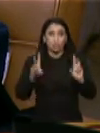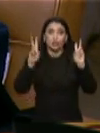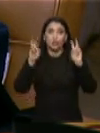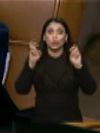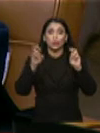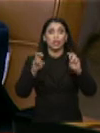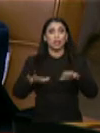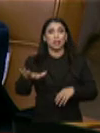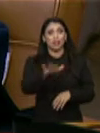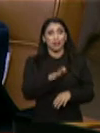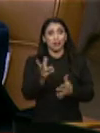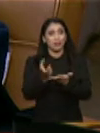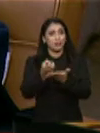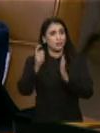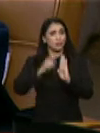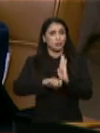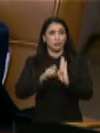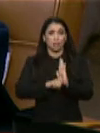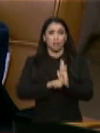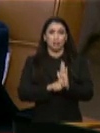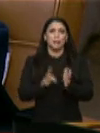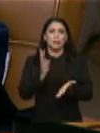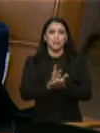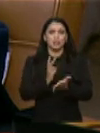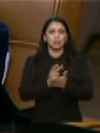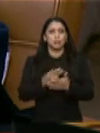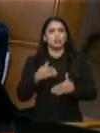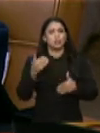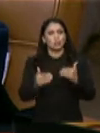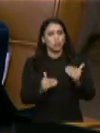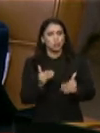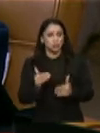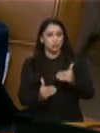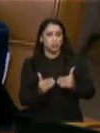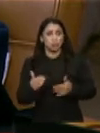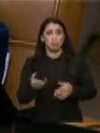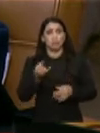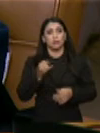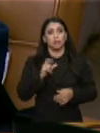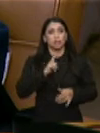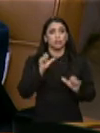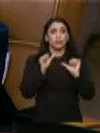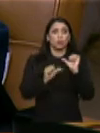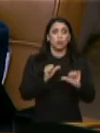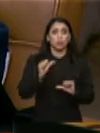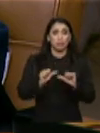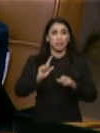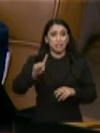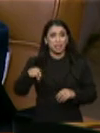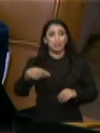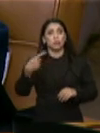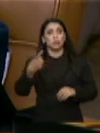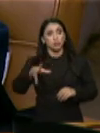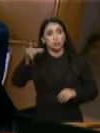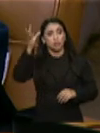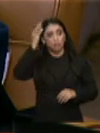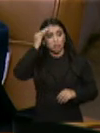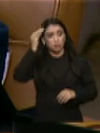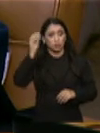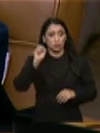Mesmo nas relações de trato sucessivo, no caso de haver uma mudança posterior na compreensão da Corte